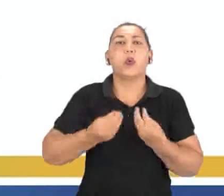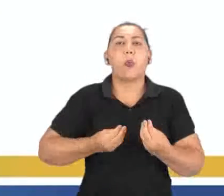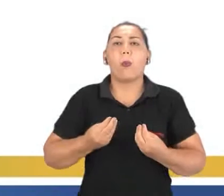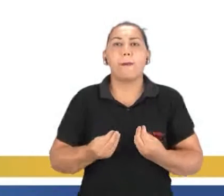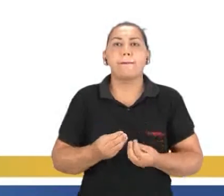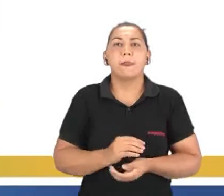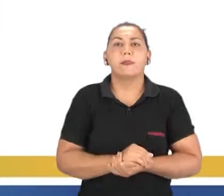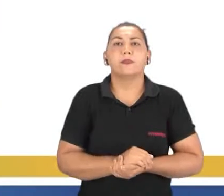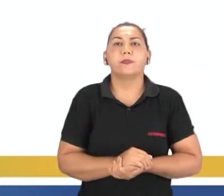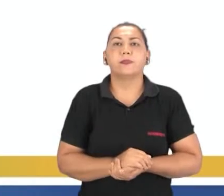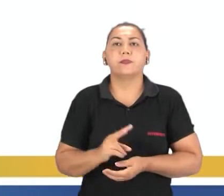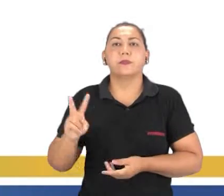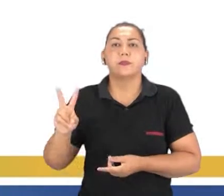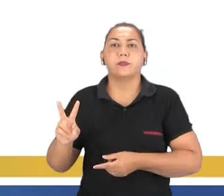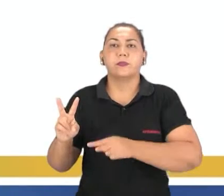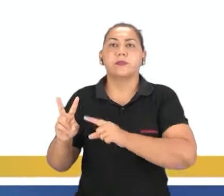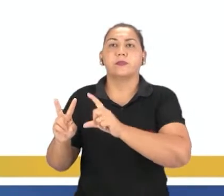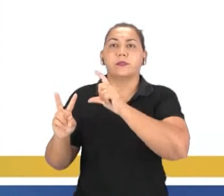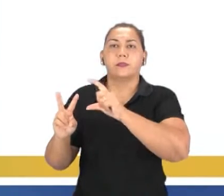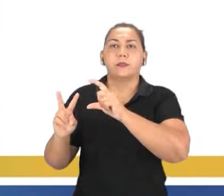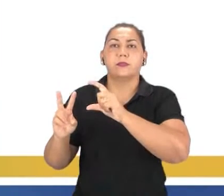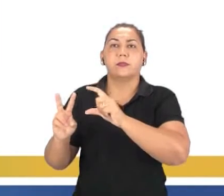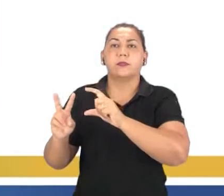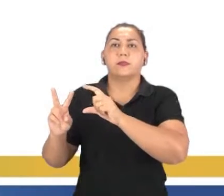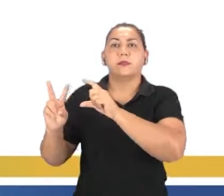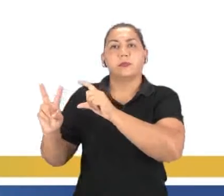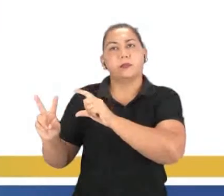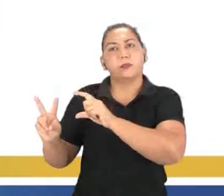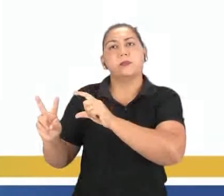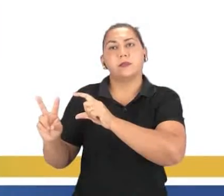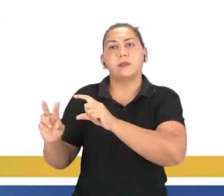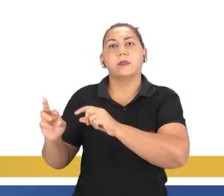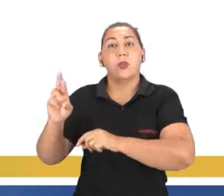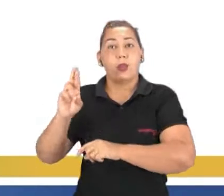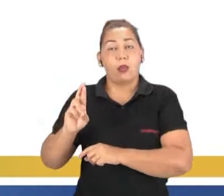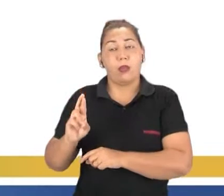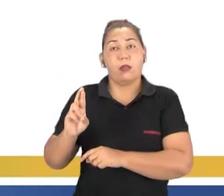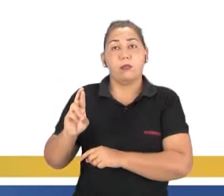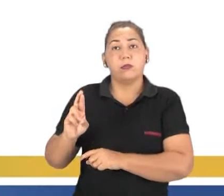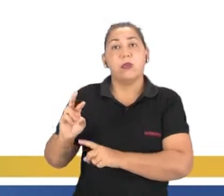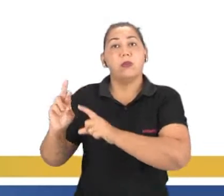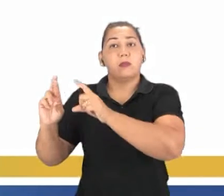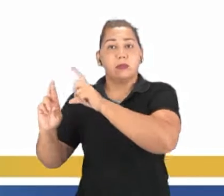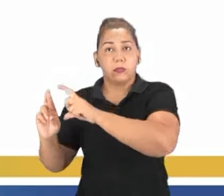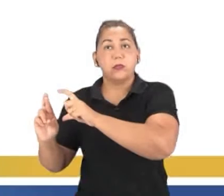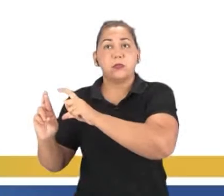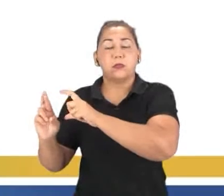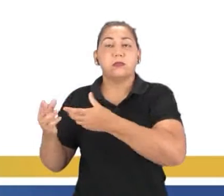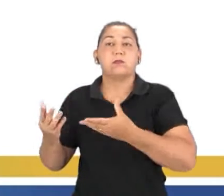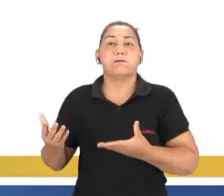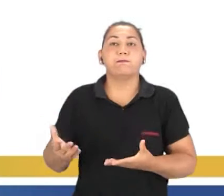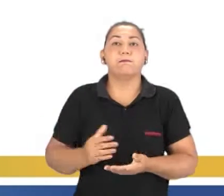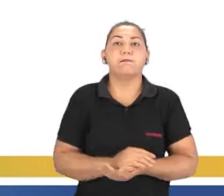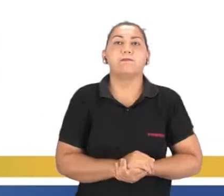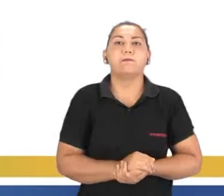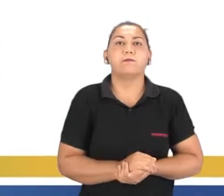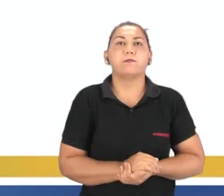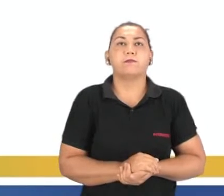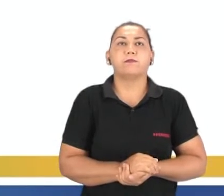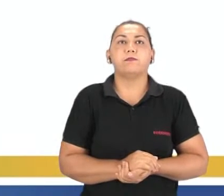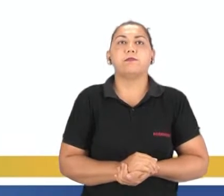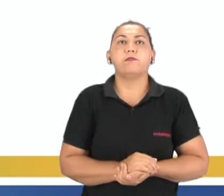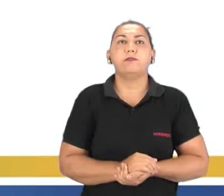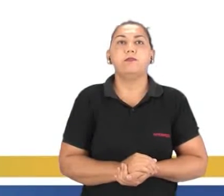fica? Vzão com Vzão, Vzão, Vzão. Rzão com Rzão, Rzão, Rzão.